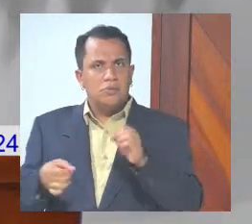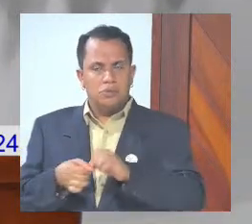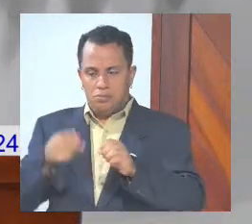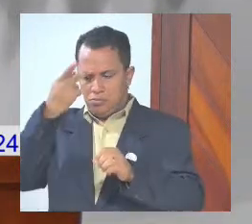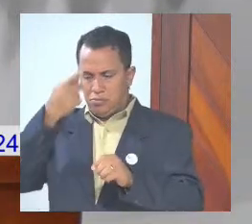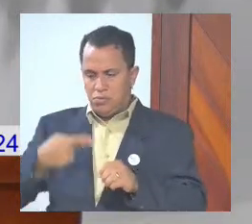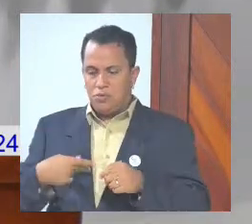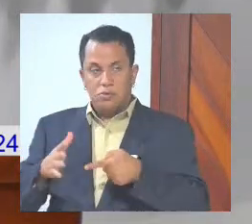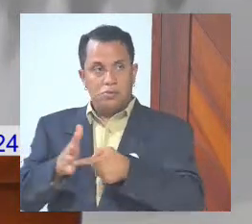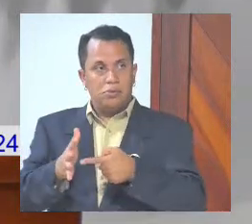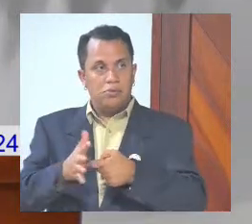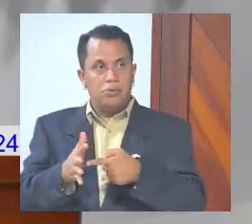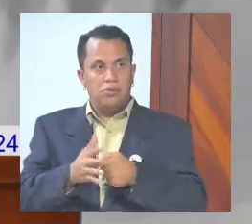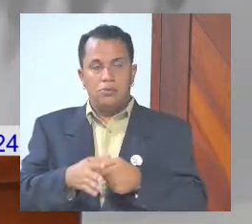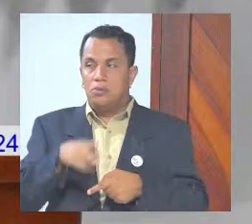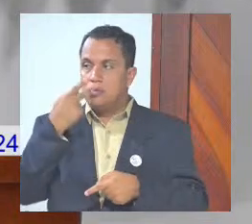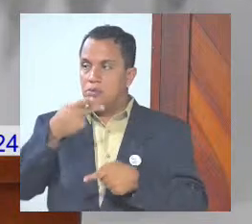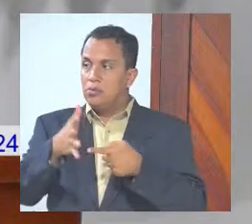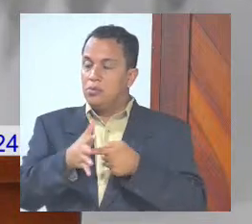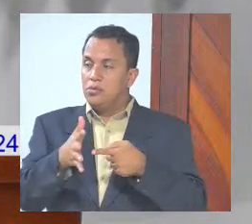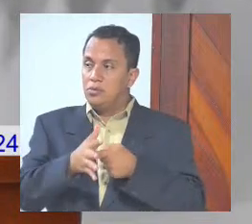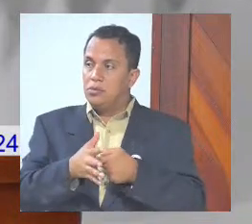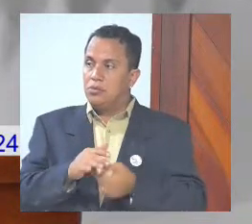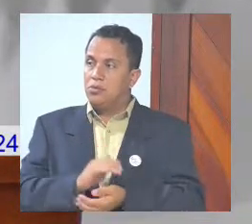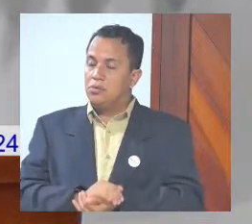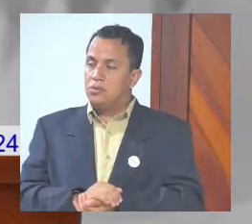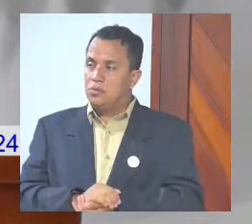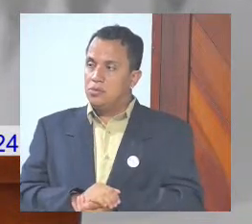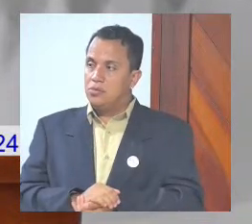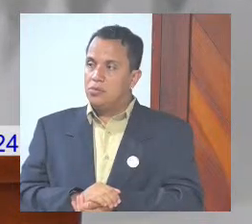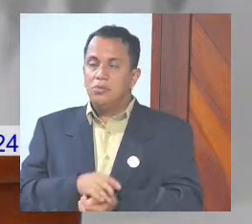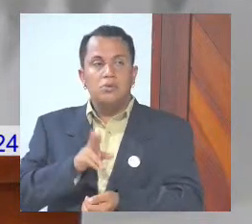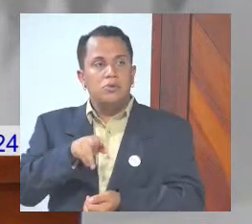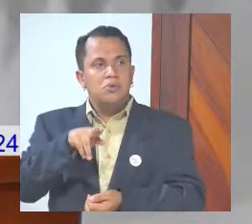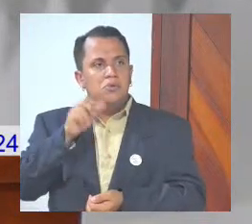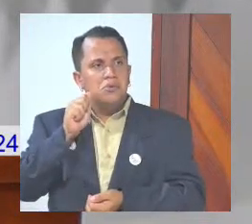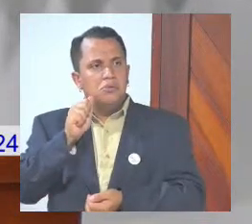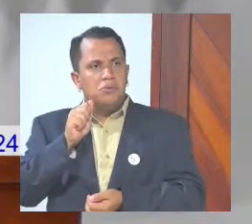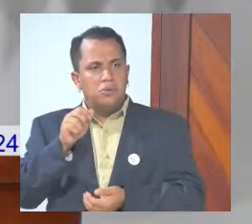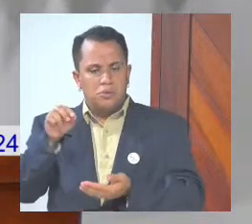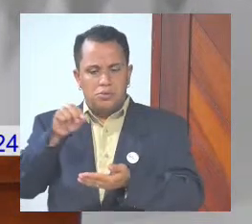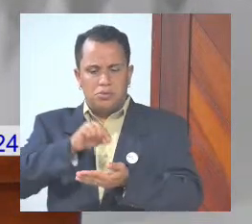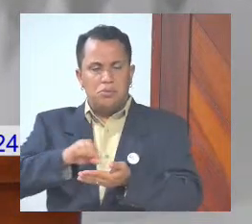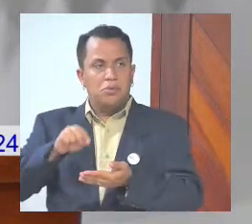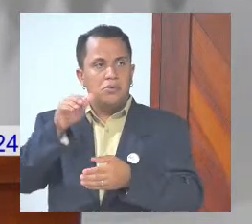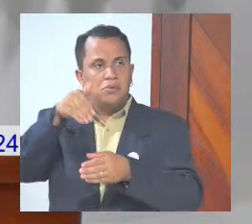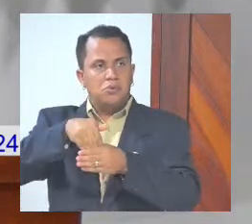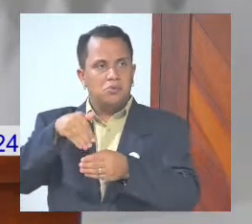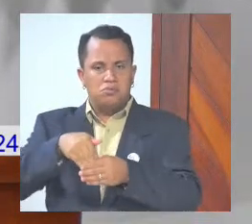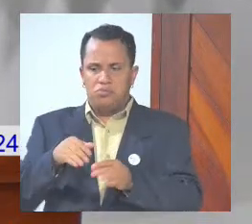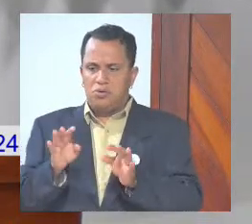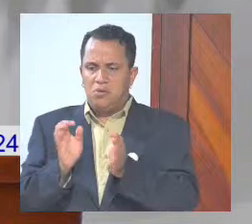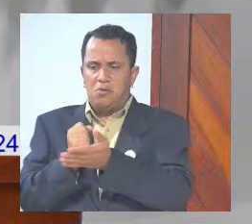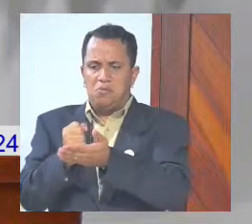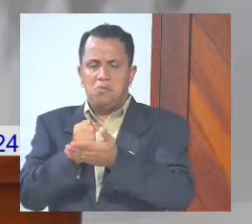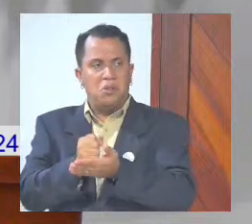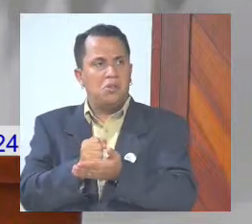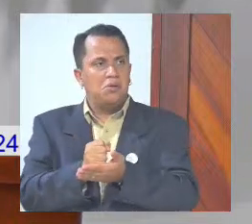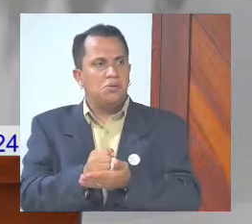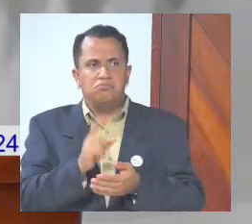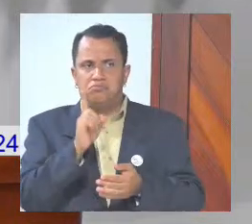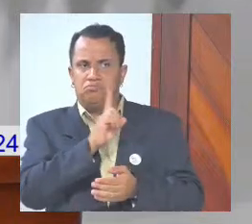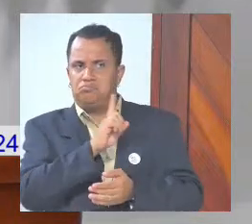por mim. Eu vou falar por mim, né? Porque eu nunca votei em um projeto impopular e que